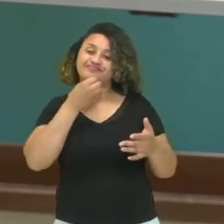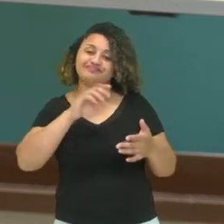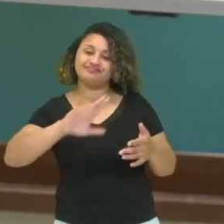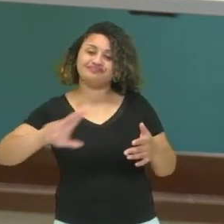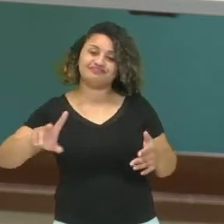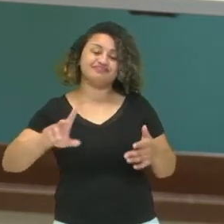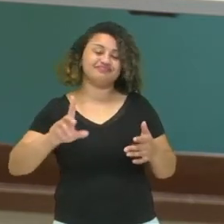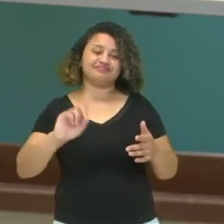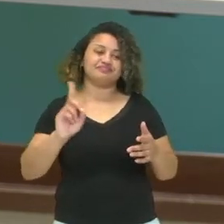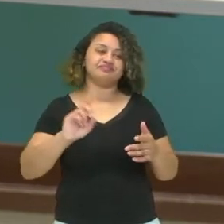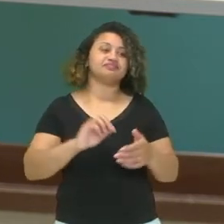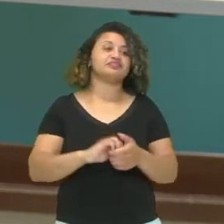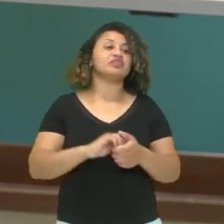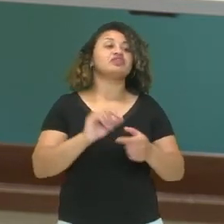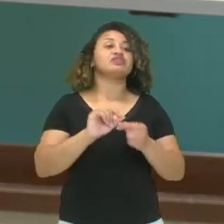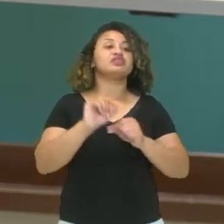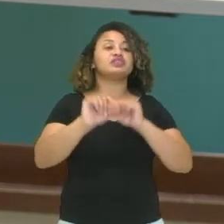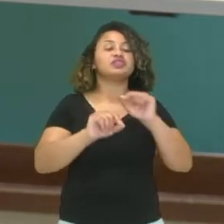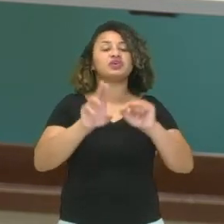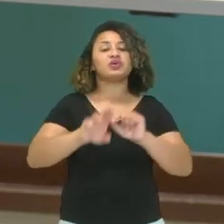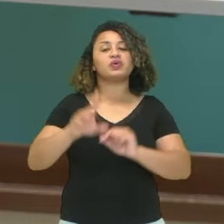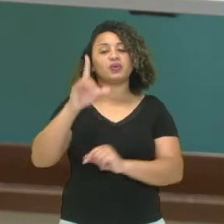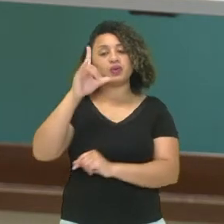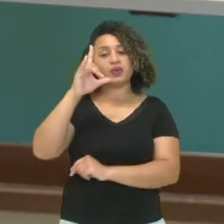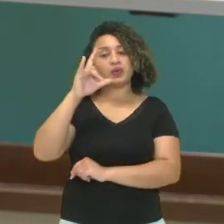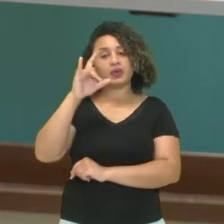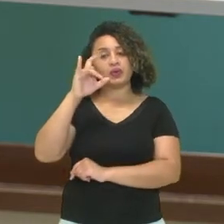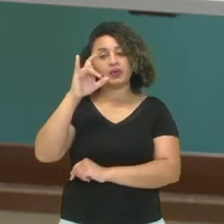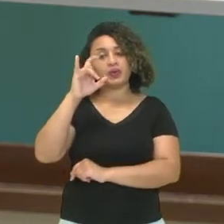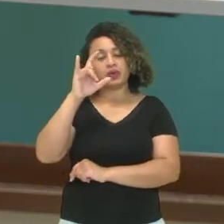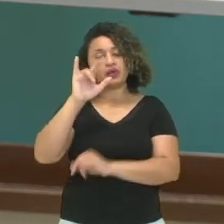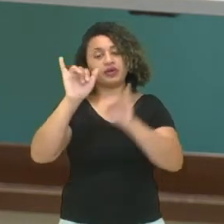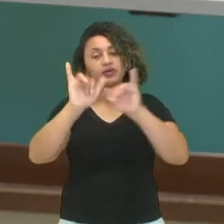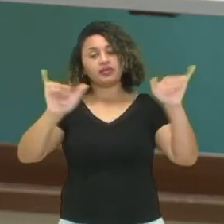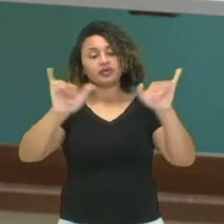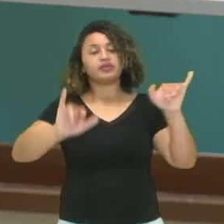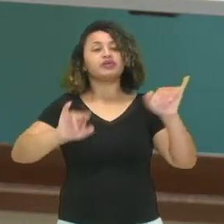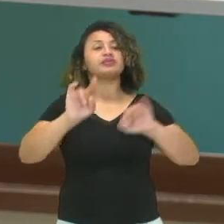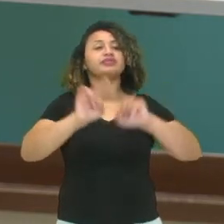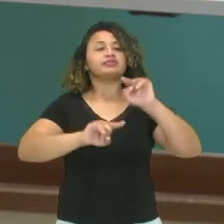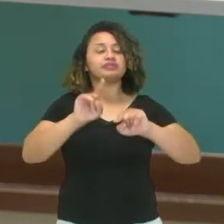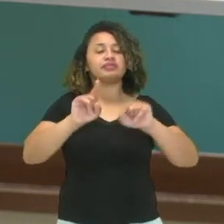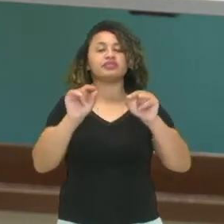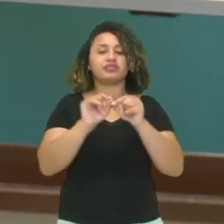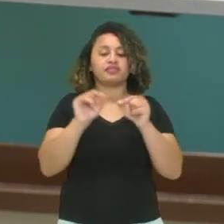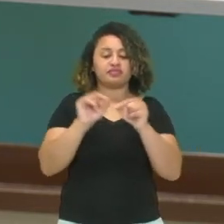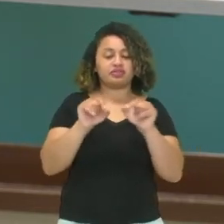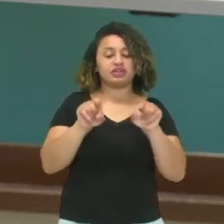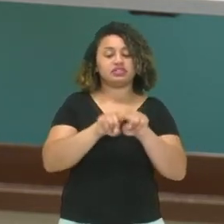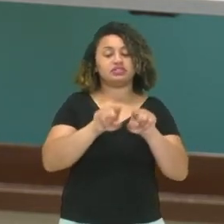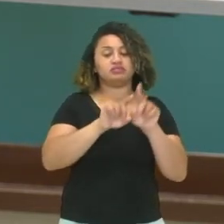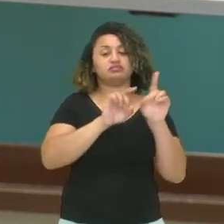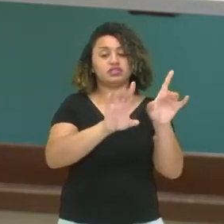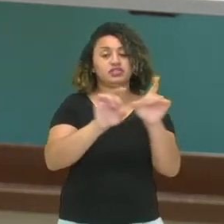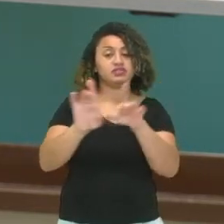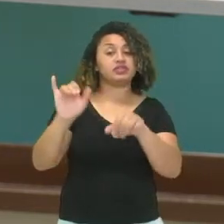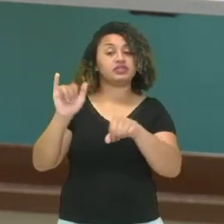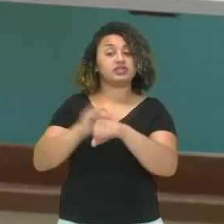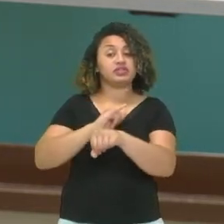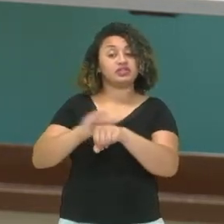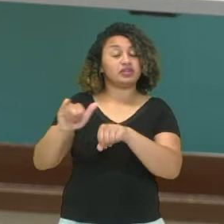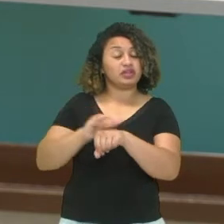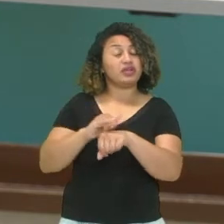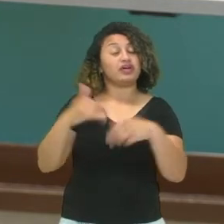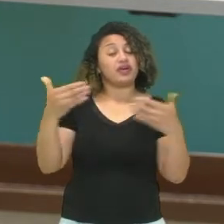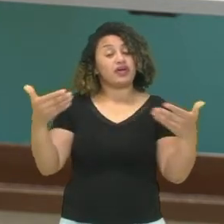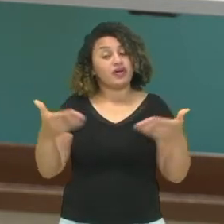está usando um perfil do Instagram para divulgar as peças que elas fabricam e vendem. Essa é uma estratégia que está sendo usada